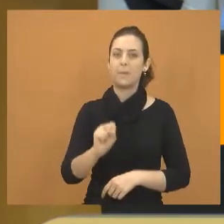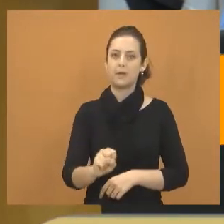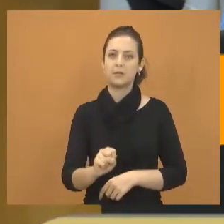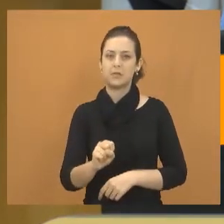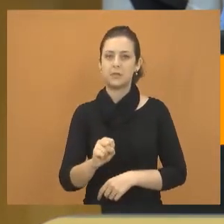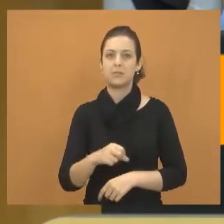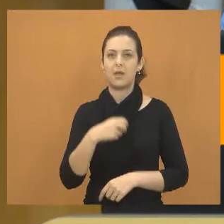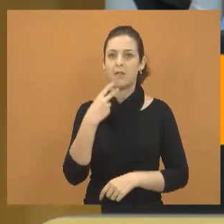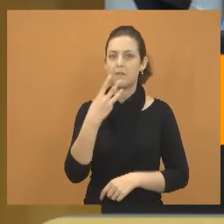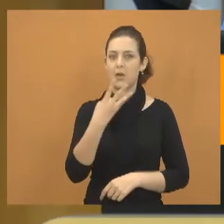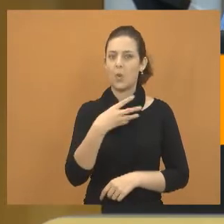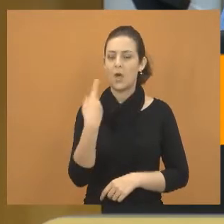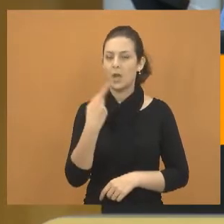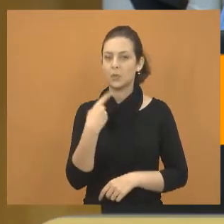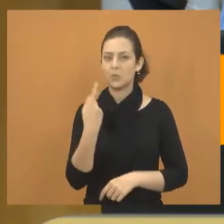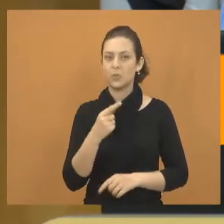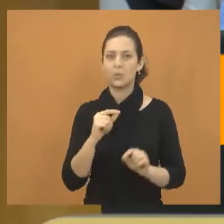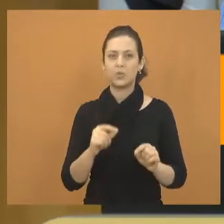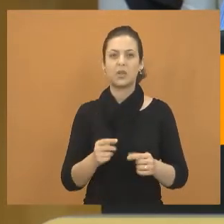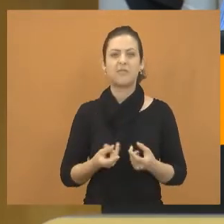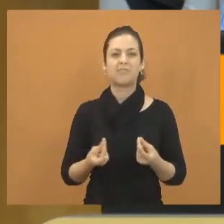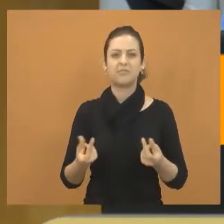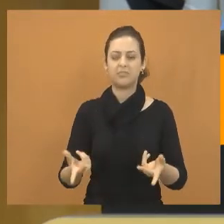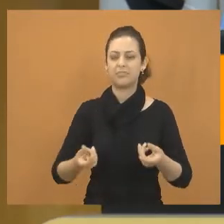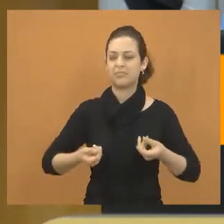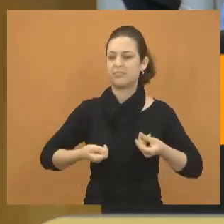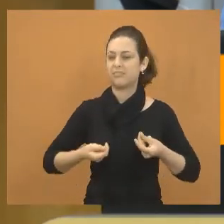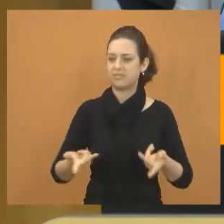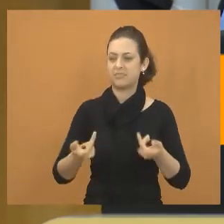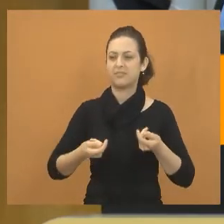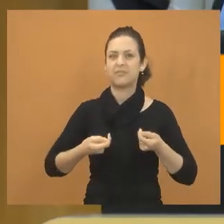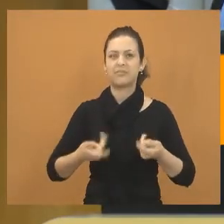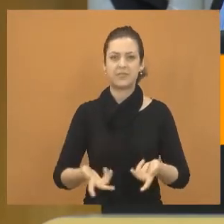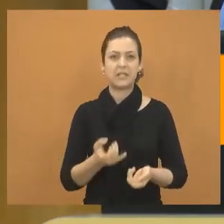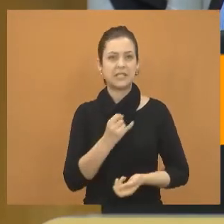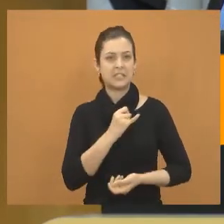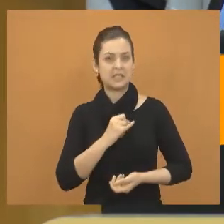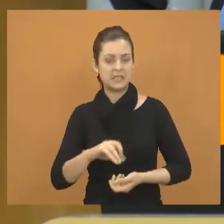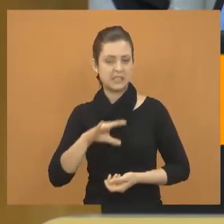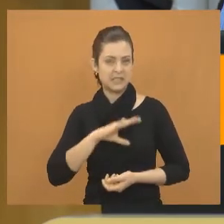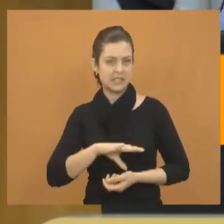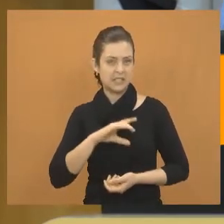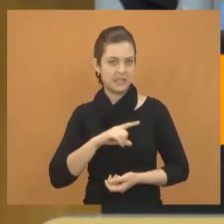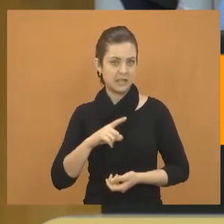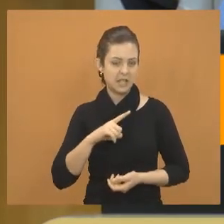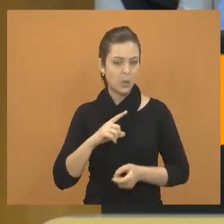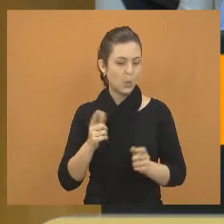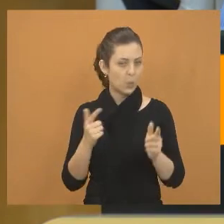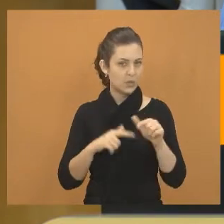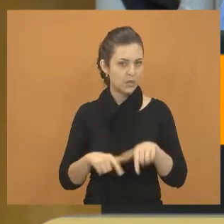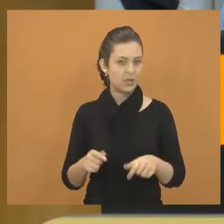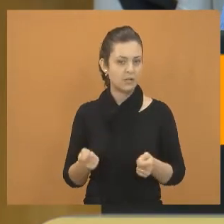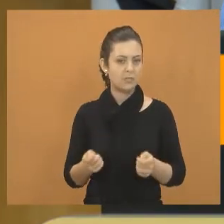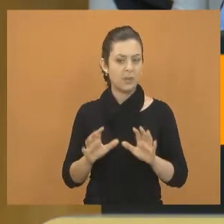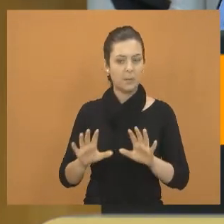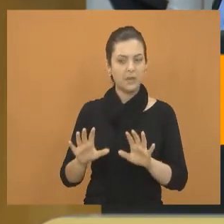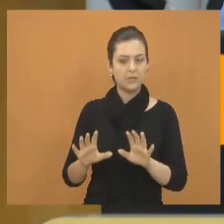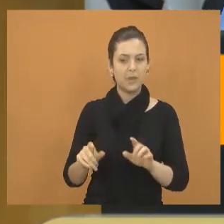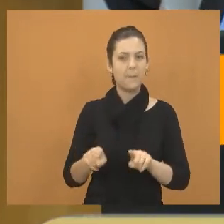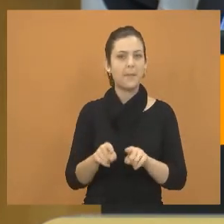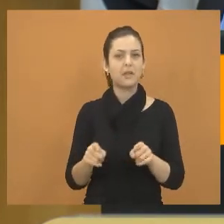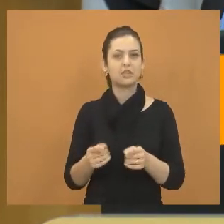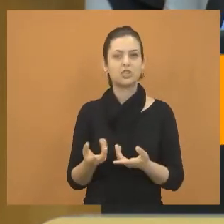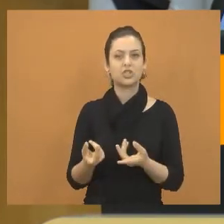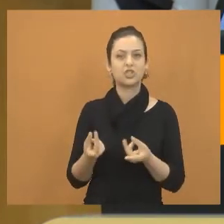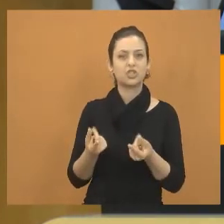que funciona 24 horas é um dinheiro jogado fora, se o município tivesse para manter, mas seria um dinheiro jogado fora.